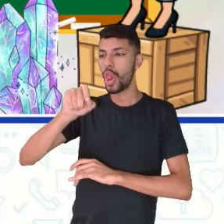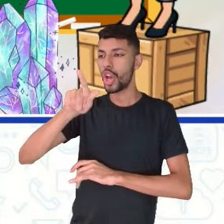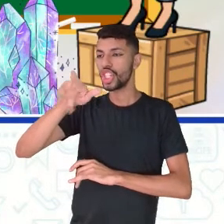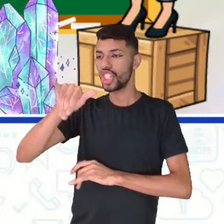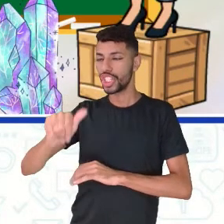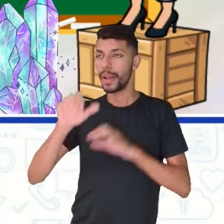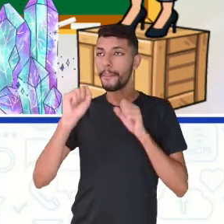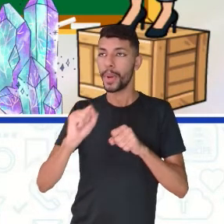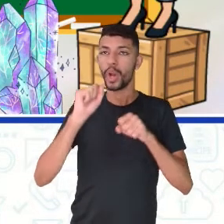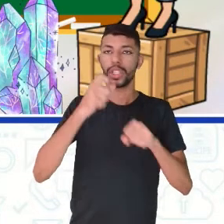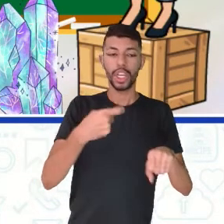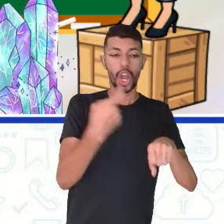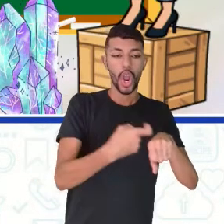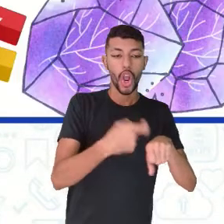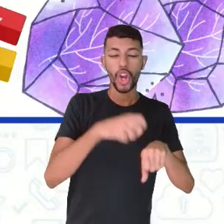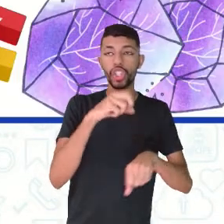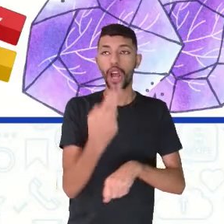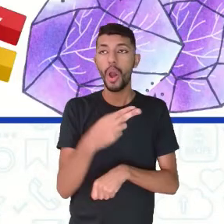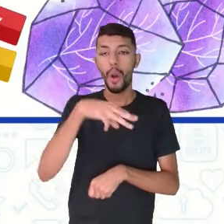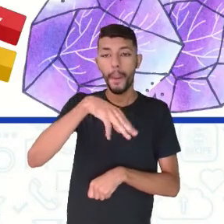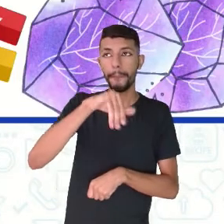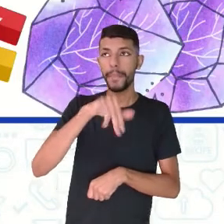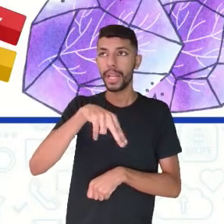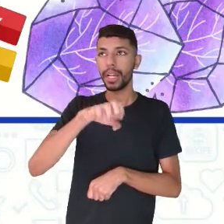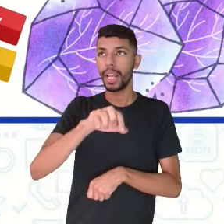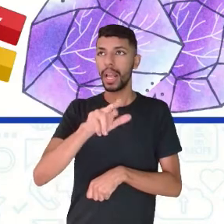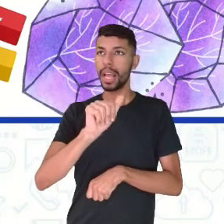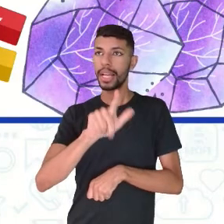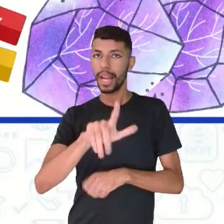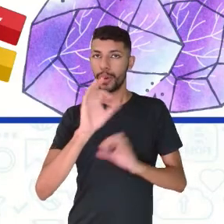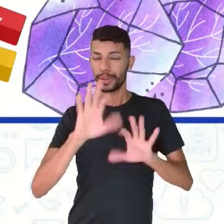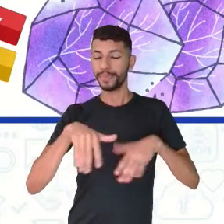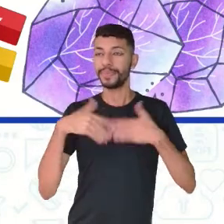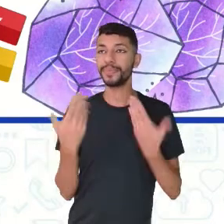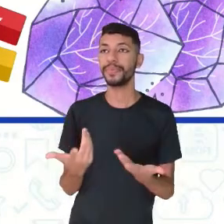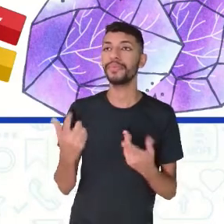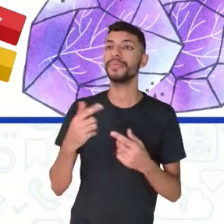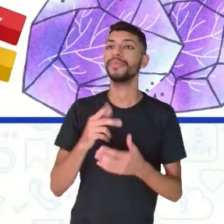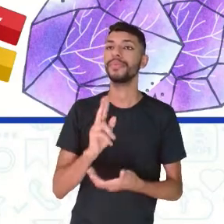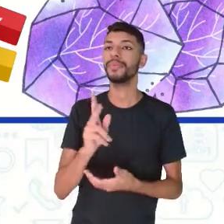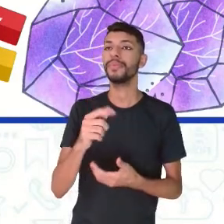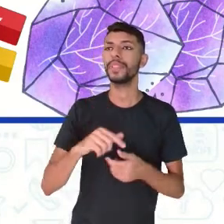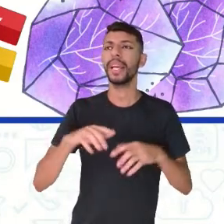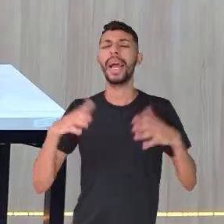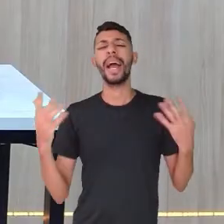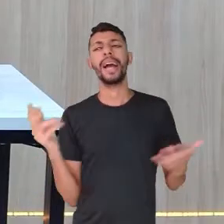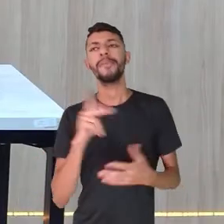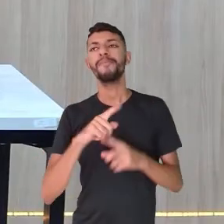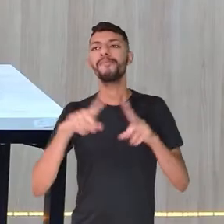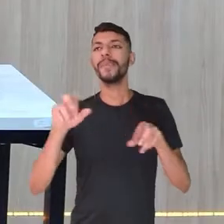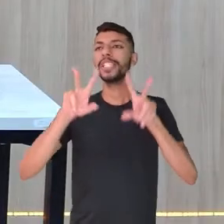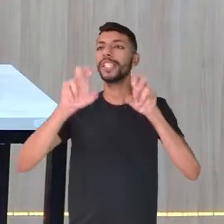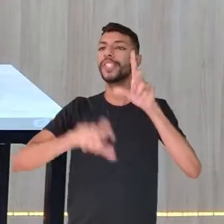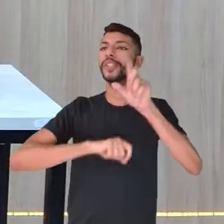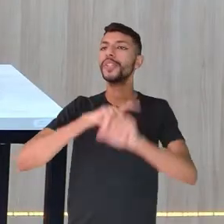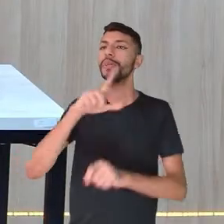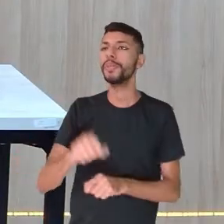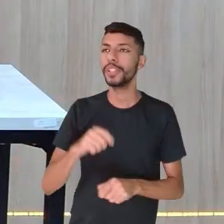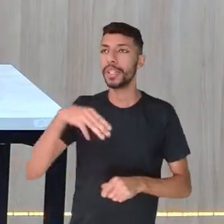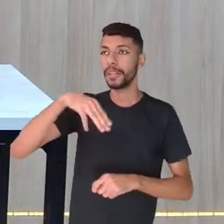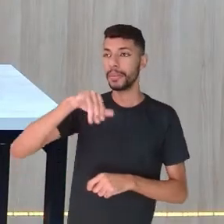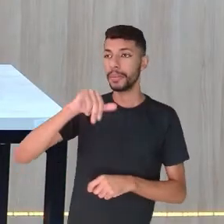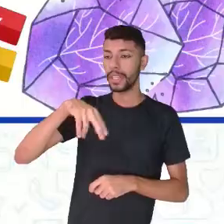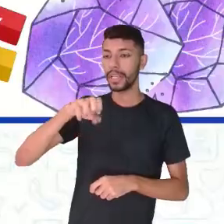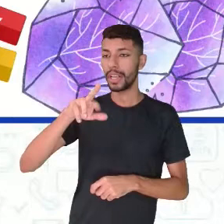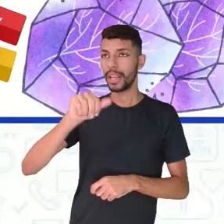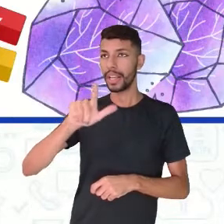rocha ou de mineral. Vamos lá. Ah, professora, e a questão aí desses minerais? Olha o que eu trouxe para